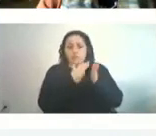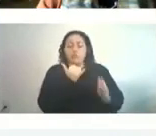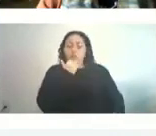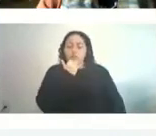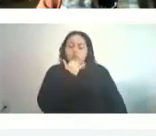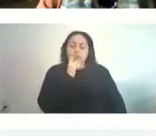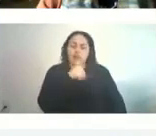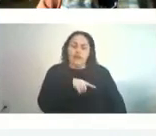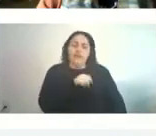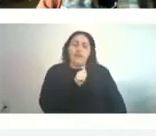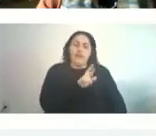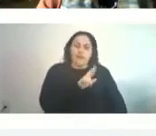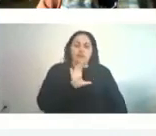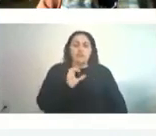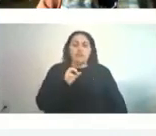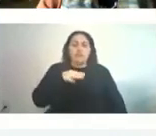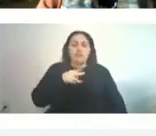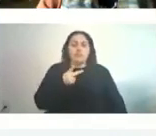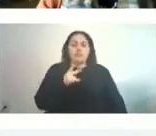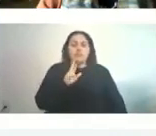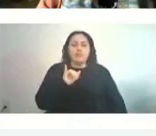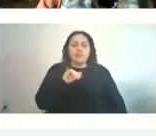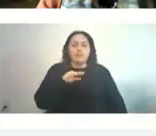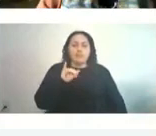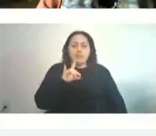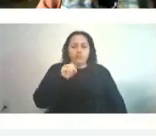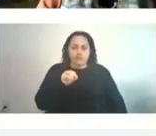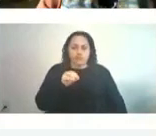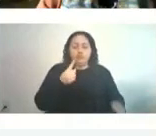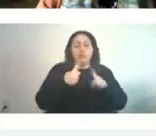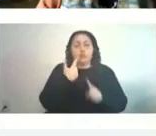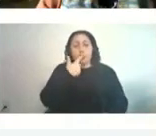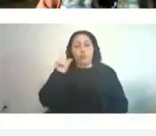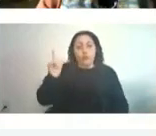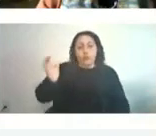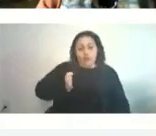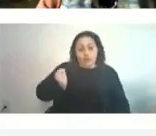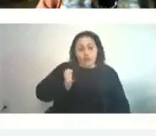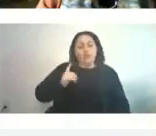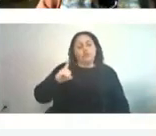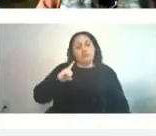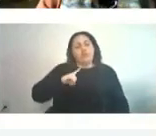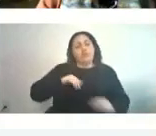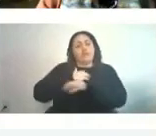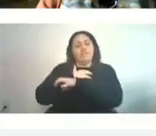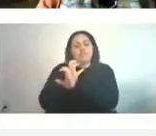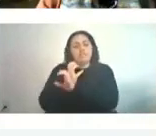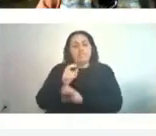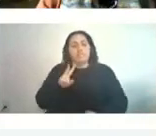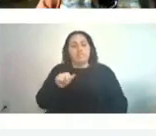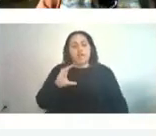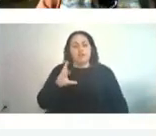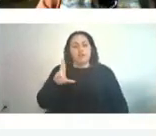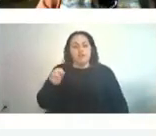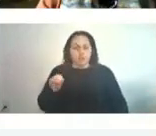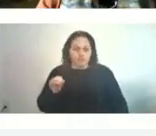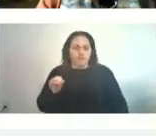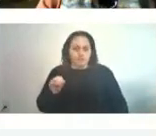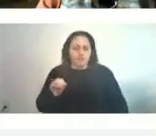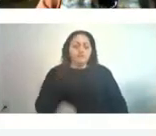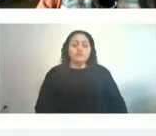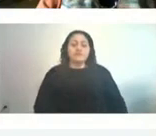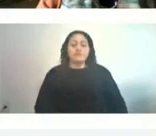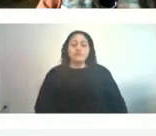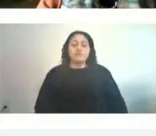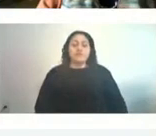comprimido, porque os hospitais mais ricos têm os aspiradores a vácuo. E durante a pandemia,